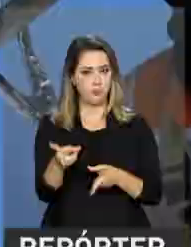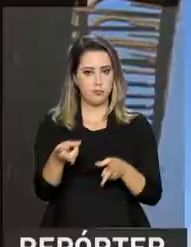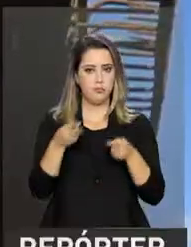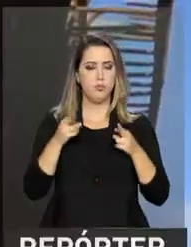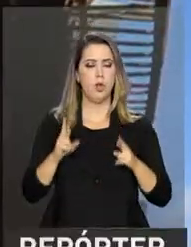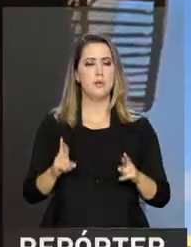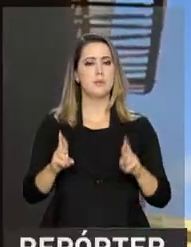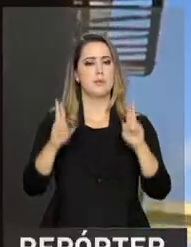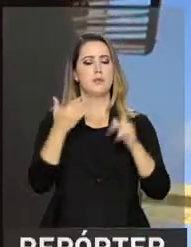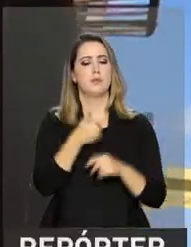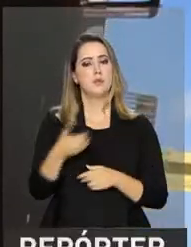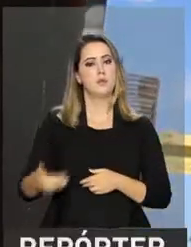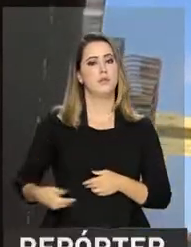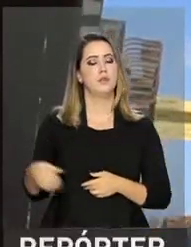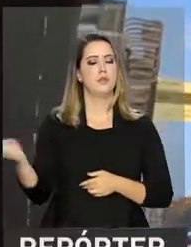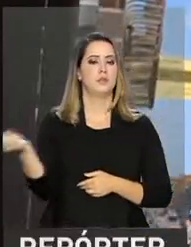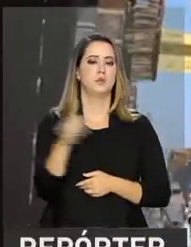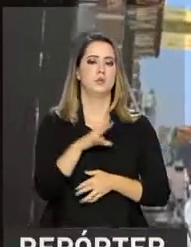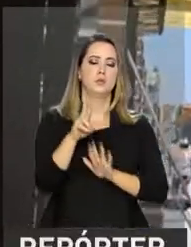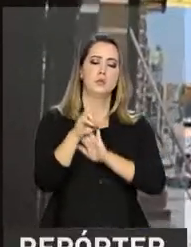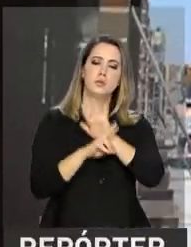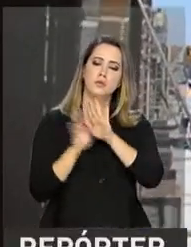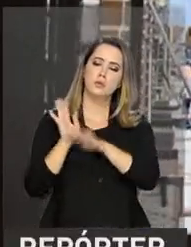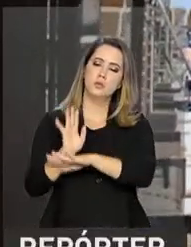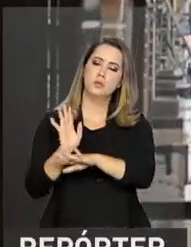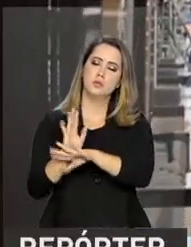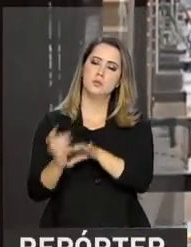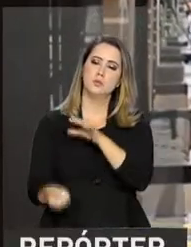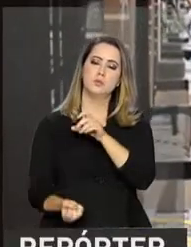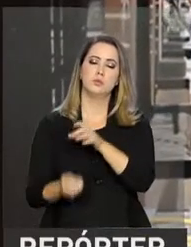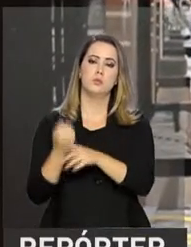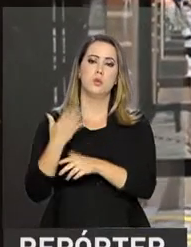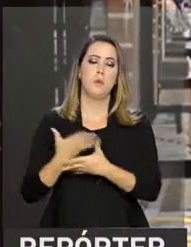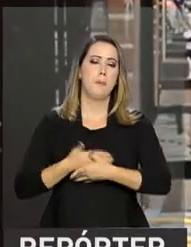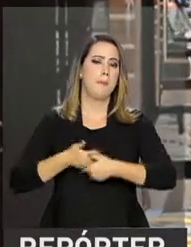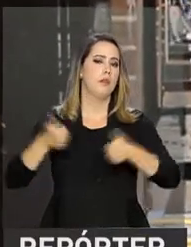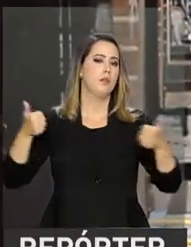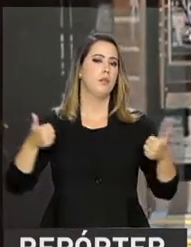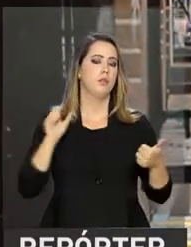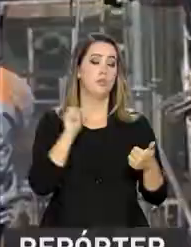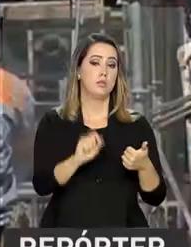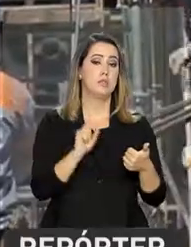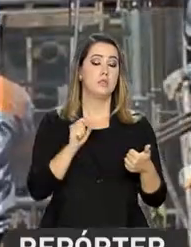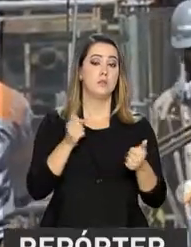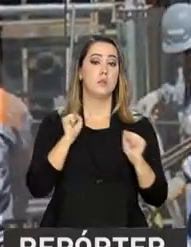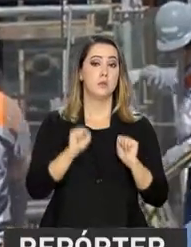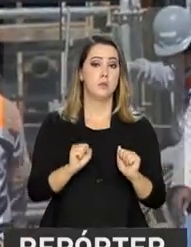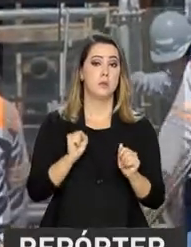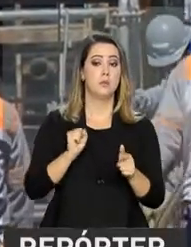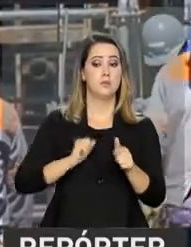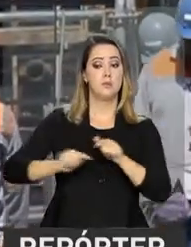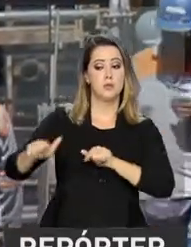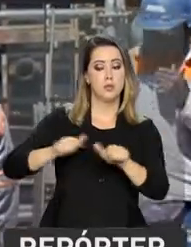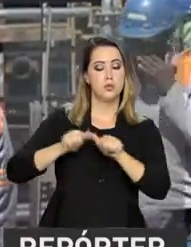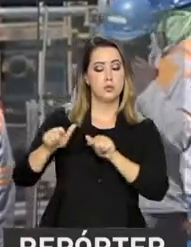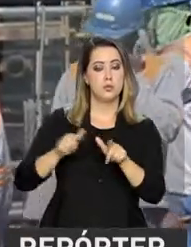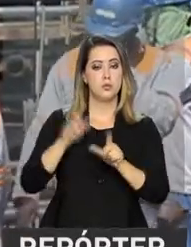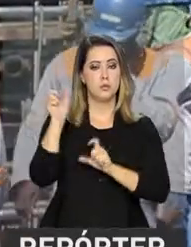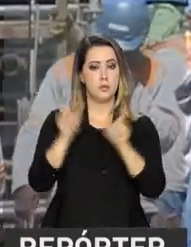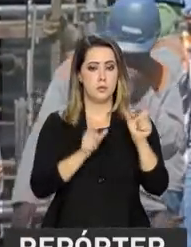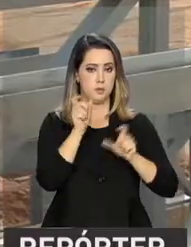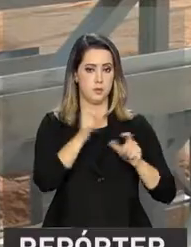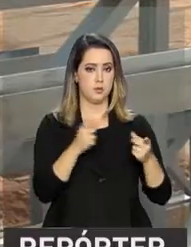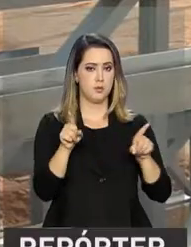governo é que as novas regras contribuir para que haja melhores condições no ambiente de trabalho para os empregados